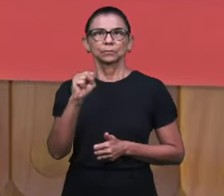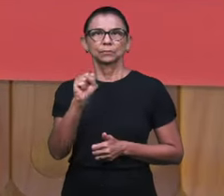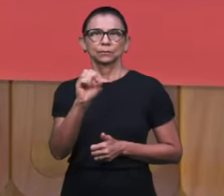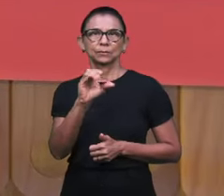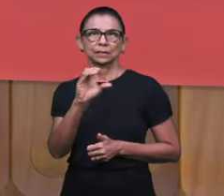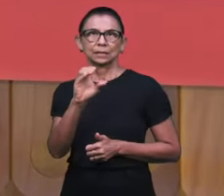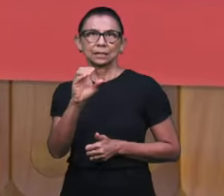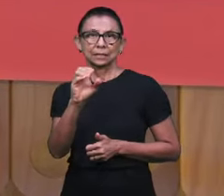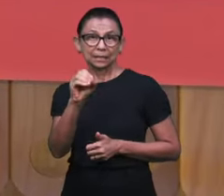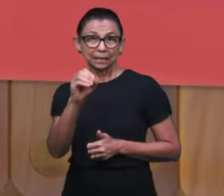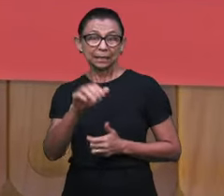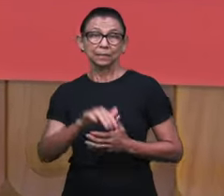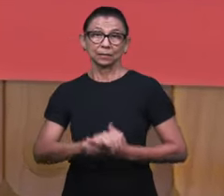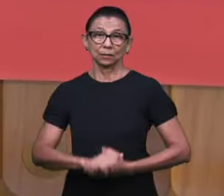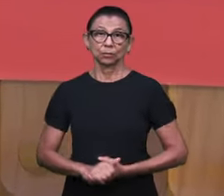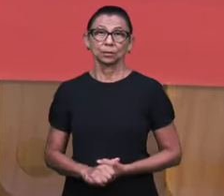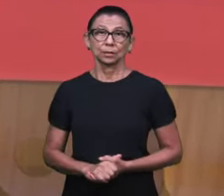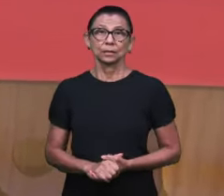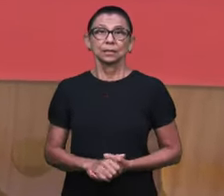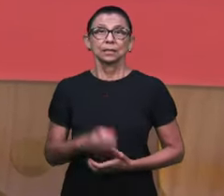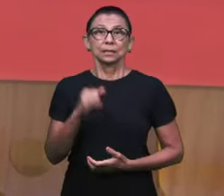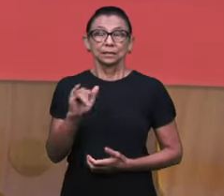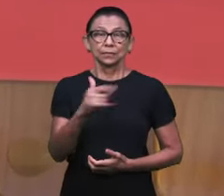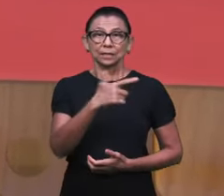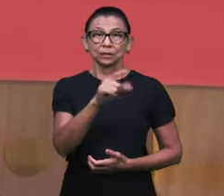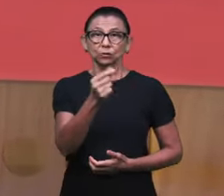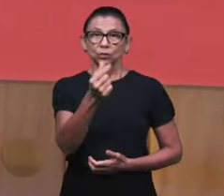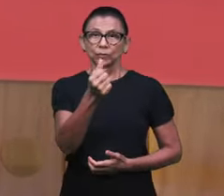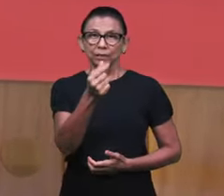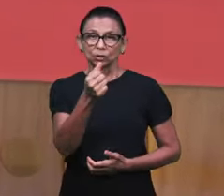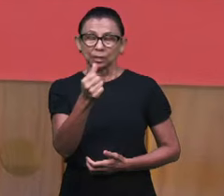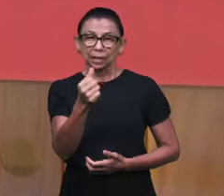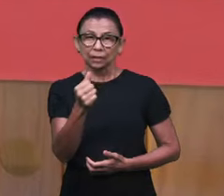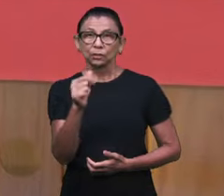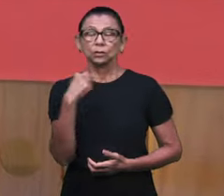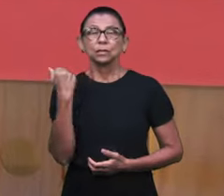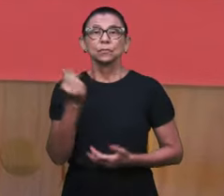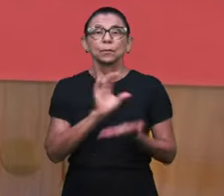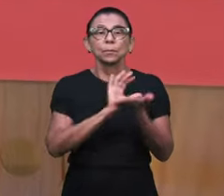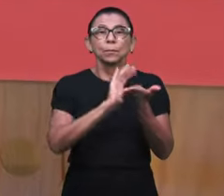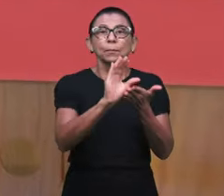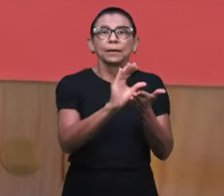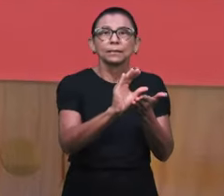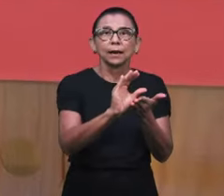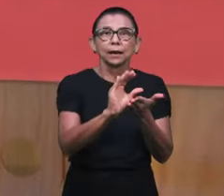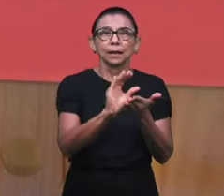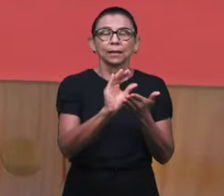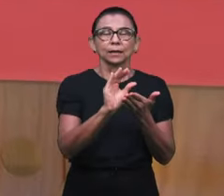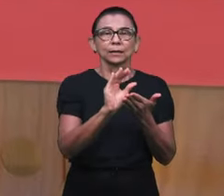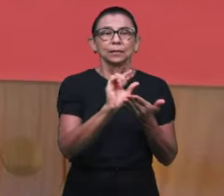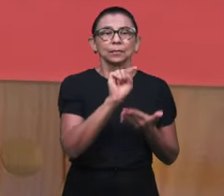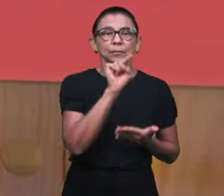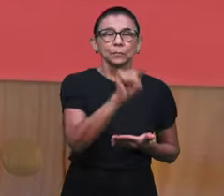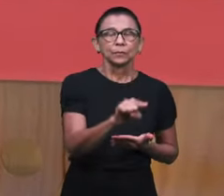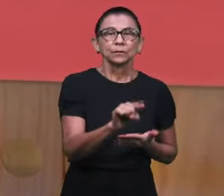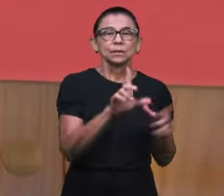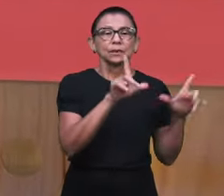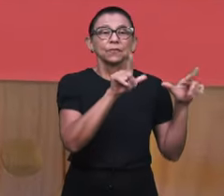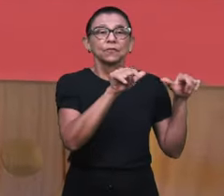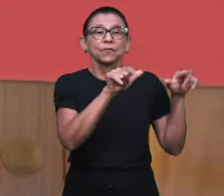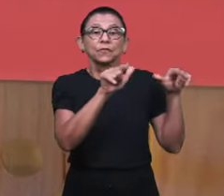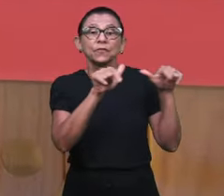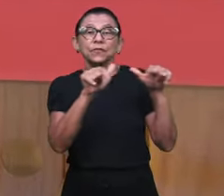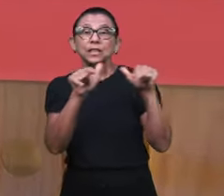dar dinheiro para você viajar igreja por igreja para pregar sobre isso. Entendeu? Para ver se nós vamos